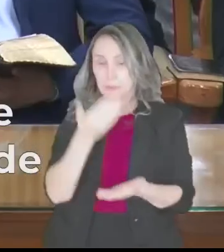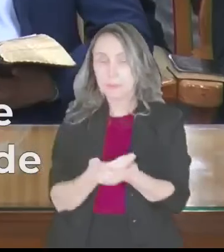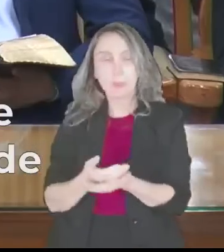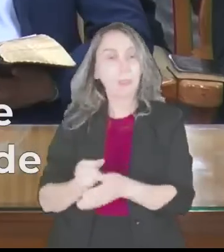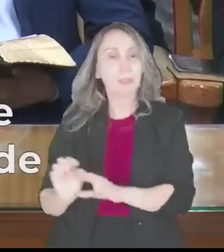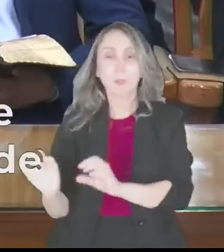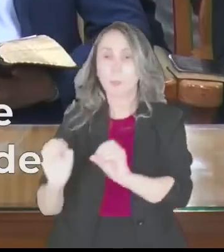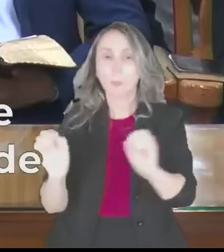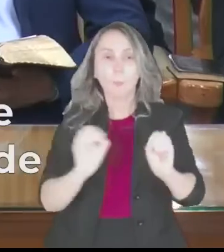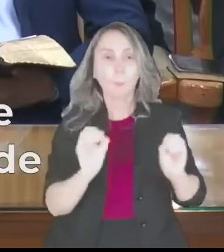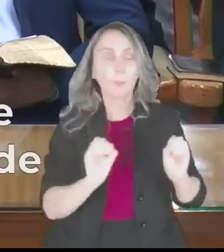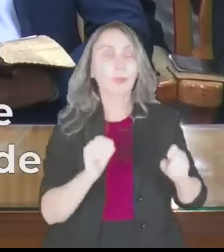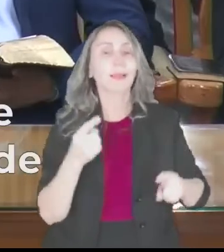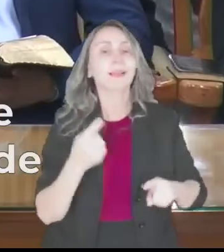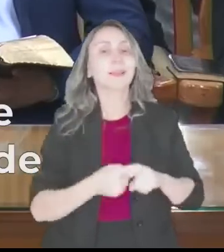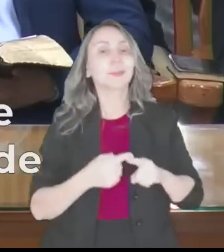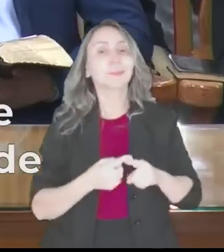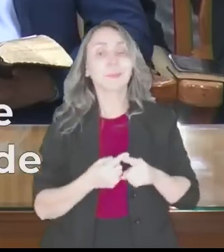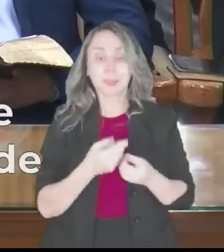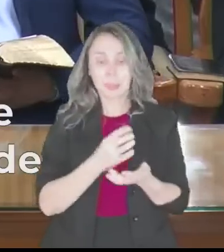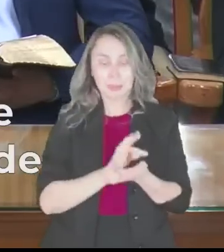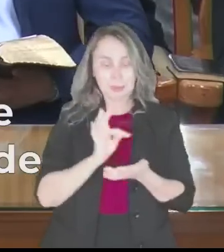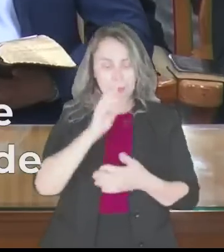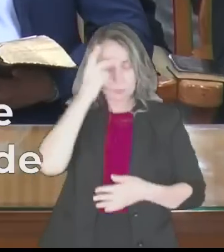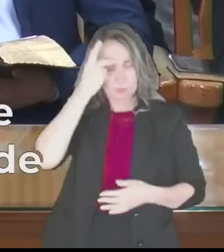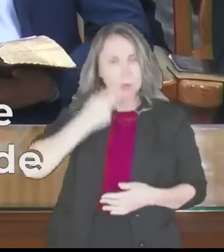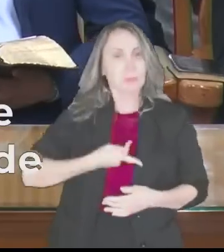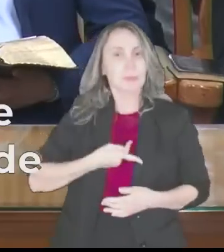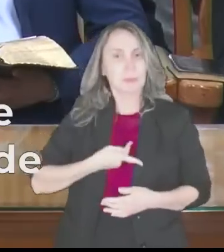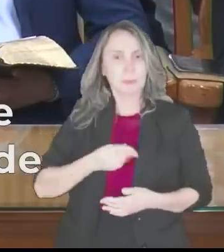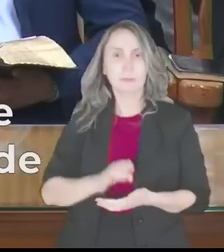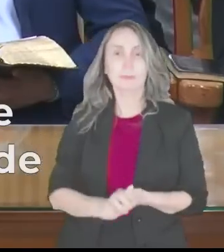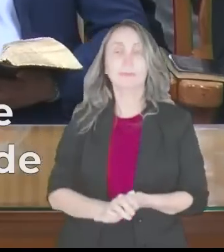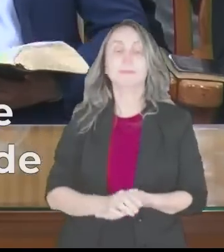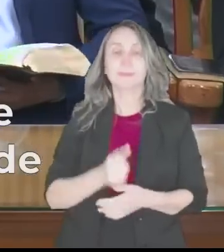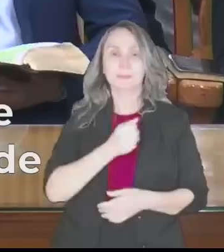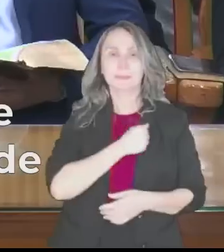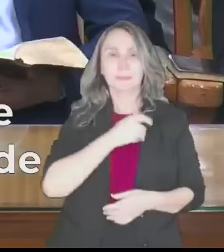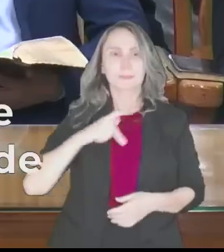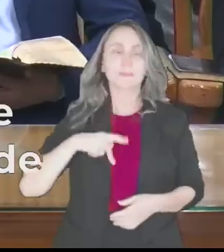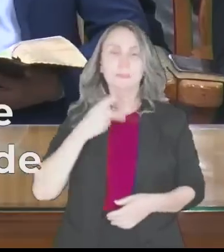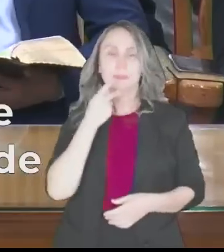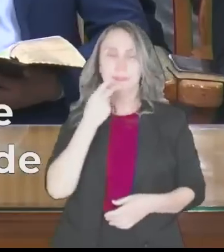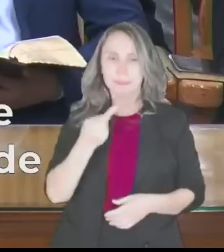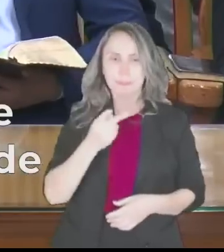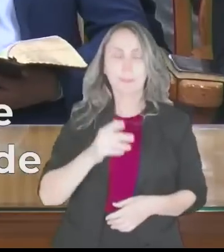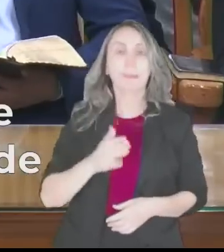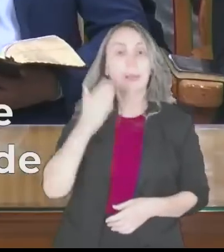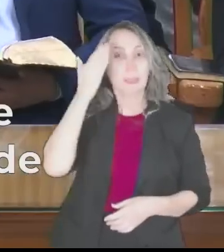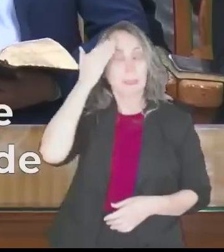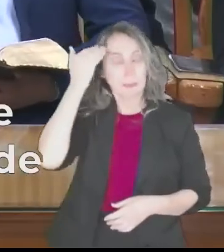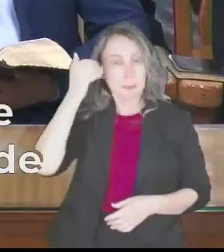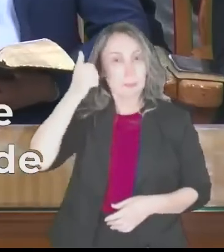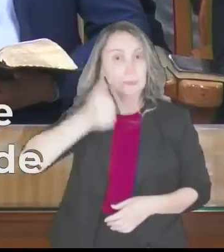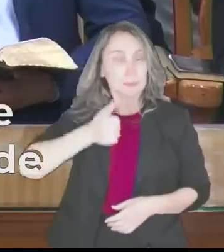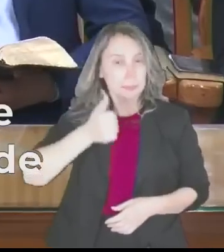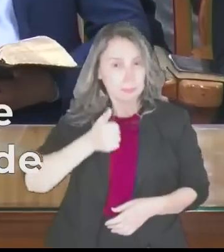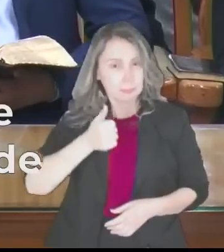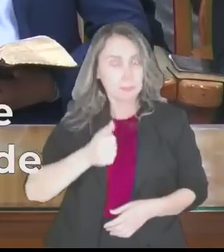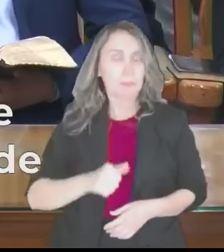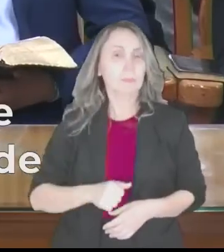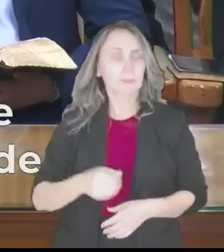tem a teologia particular dele. E o apóstolo disse, sabendo primeiramente que nenhuma profecia